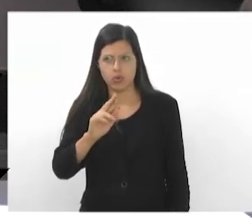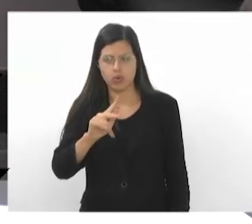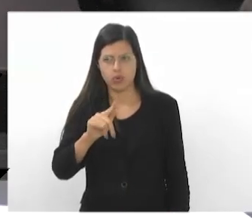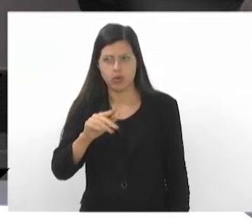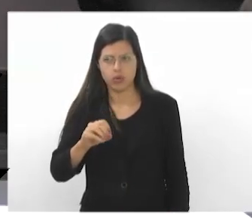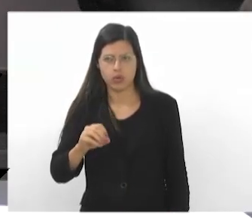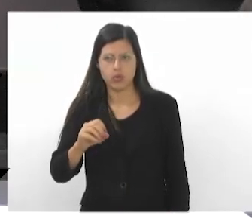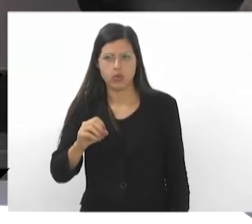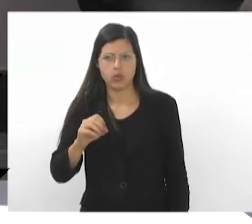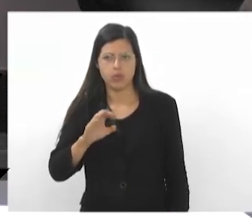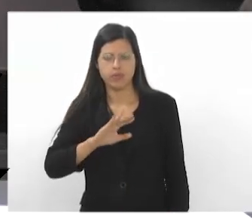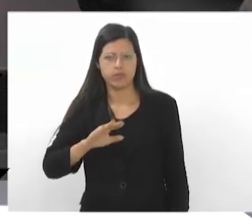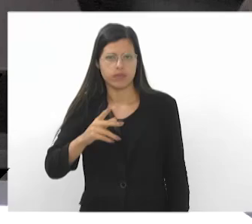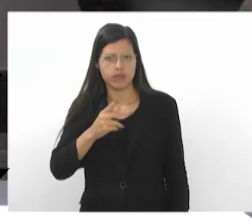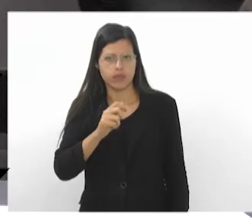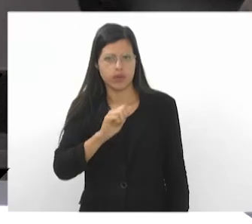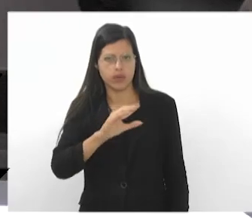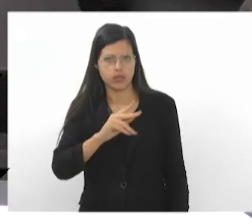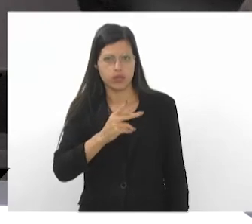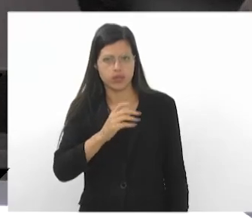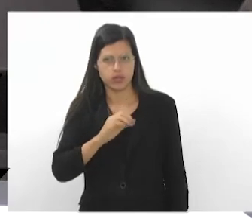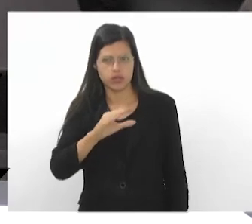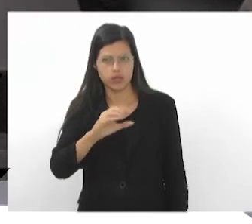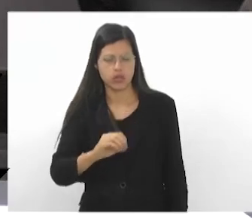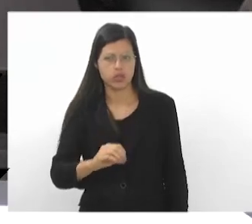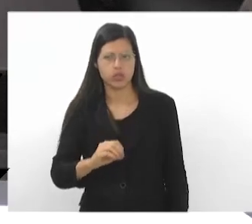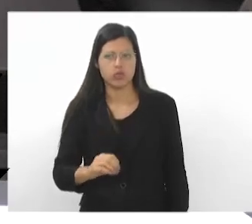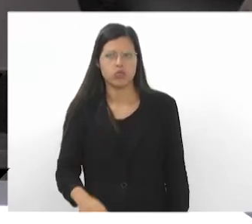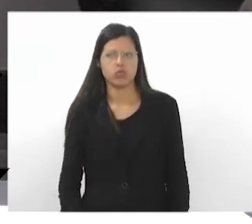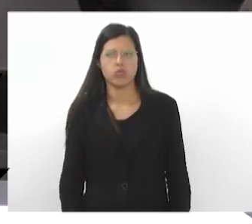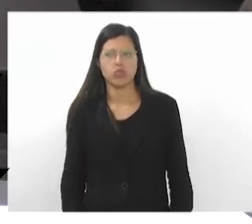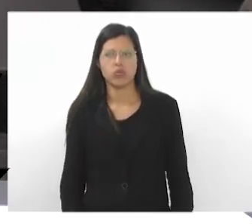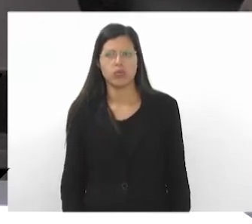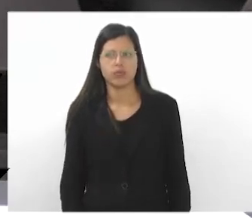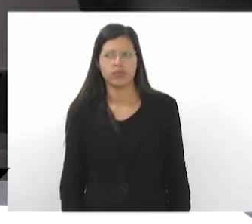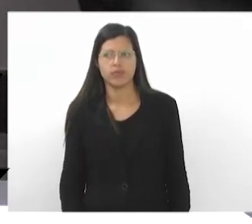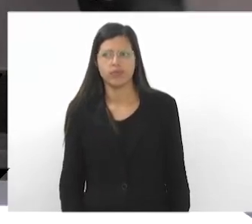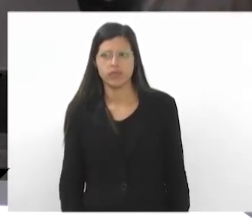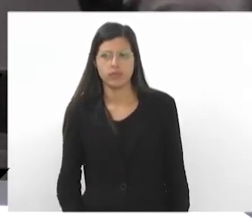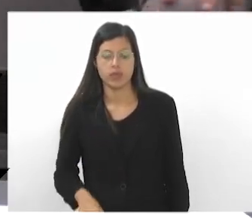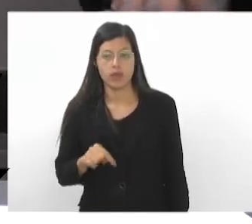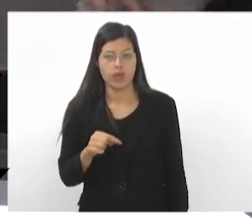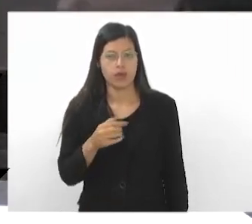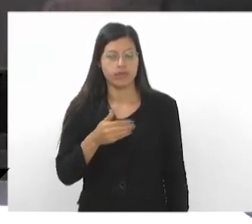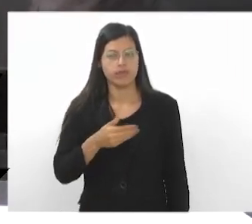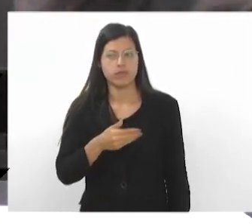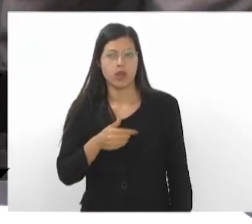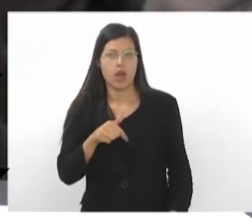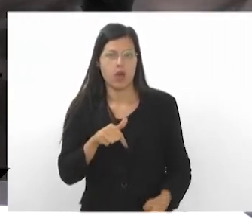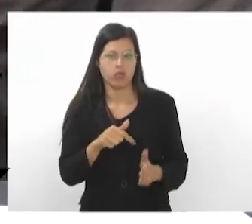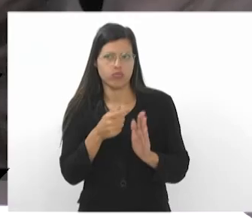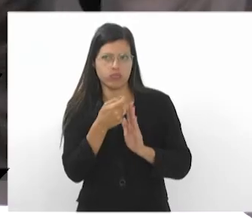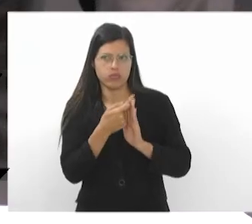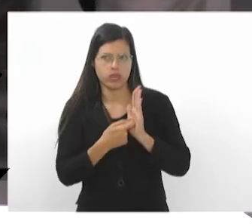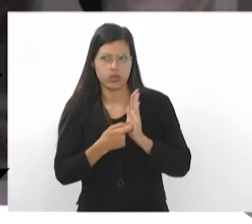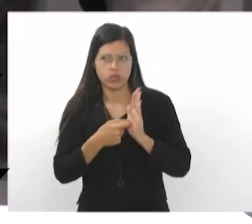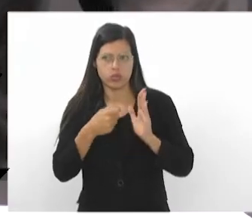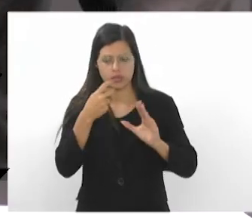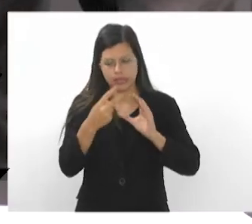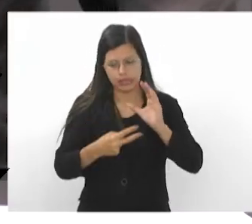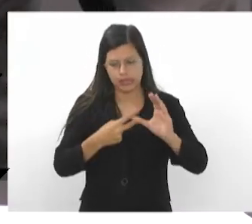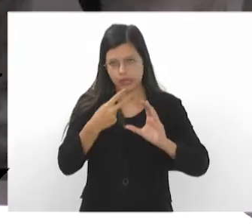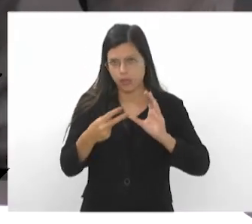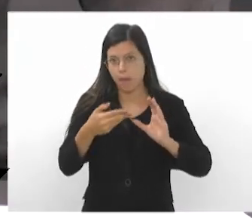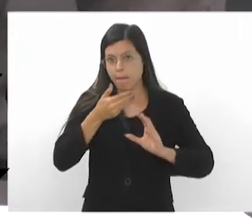passando pelo incentivo, como a versão da Câmara é melhor da que saiu do Senado, não está longe do ideal, mas